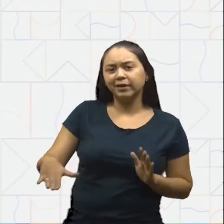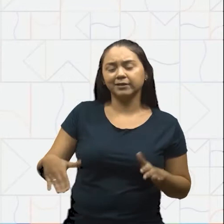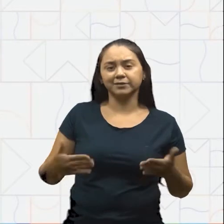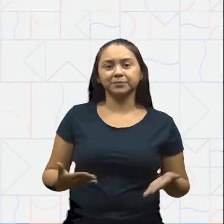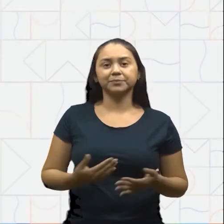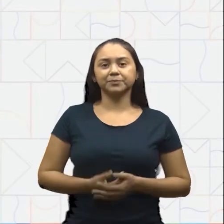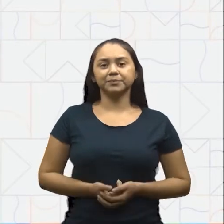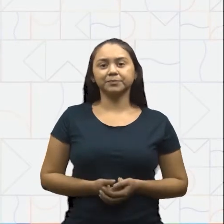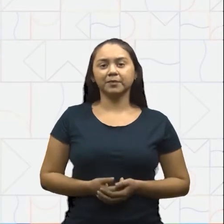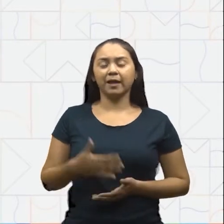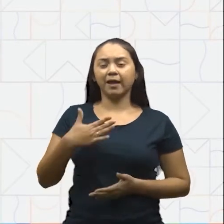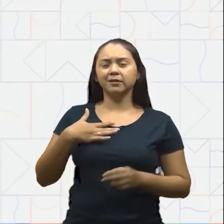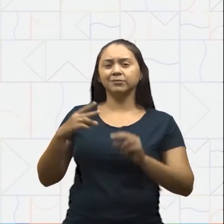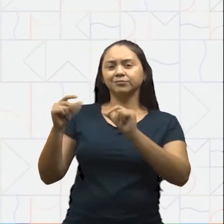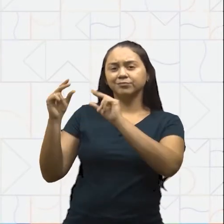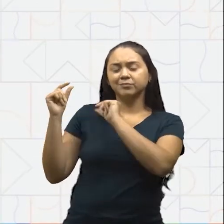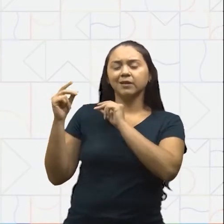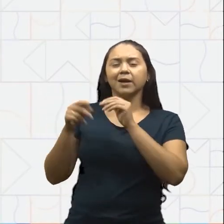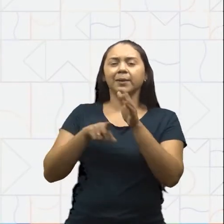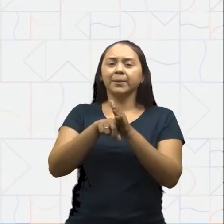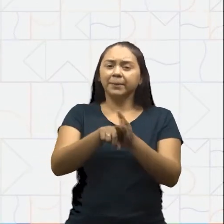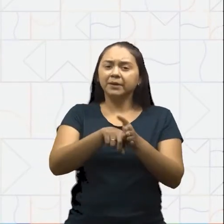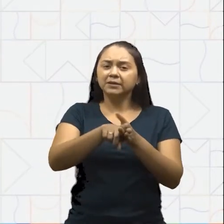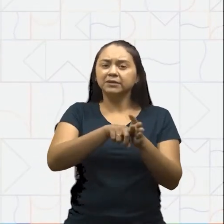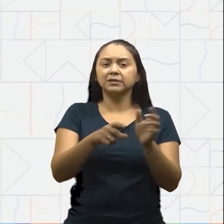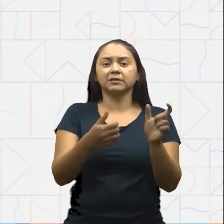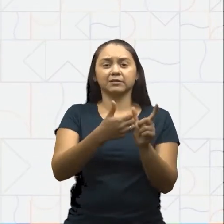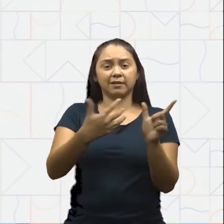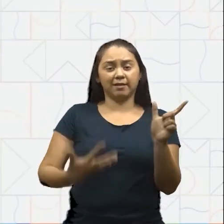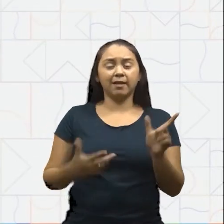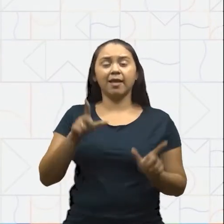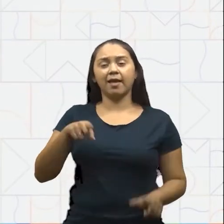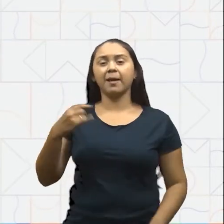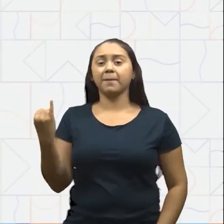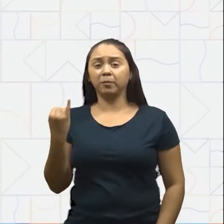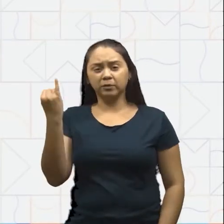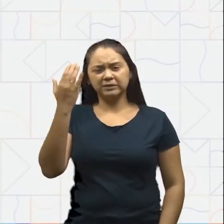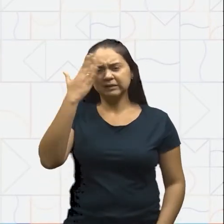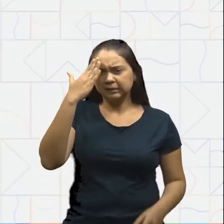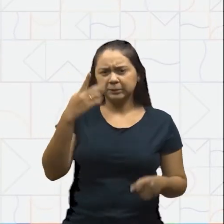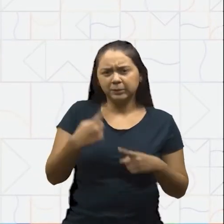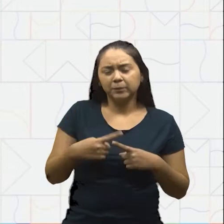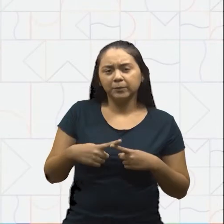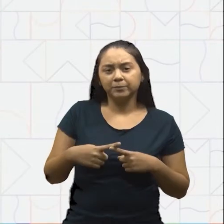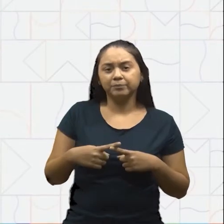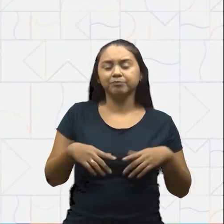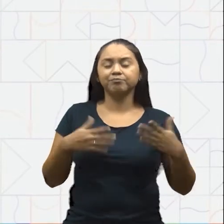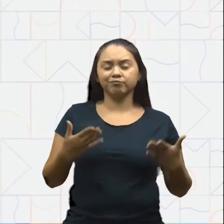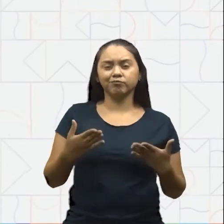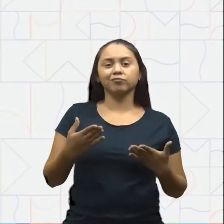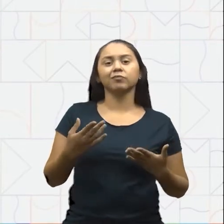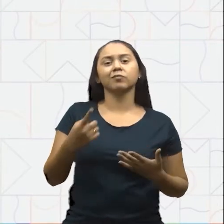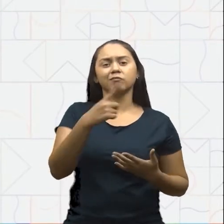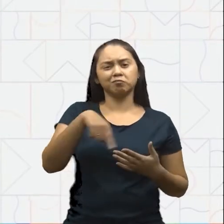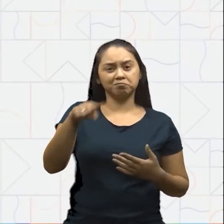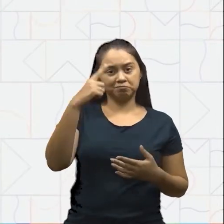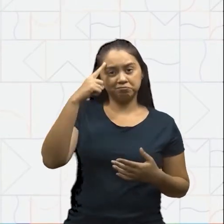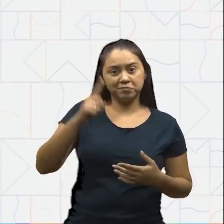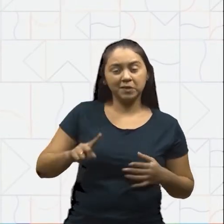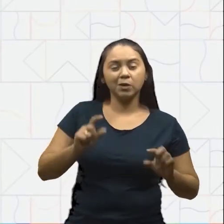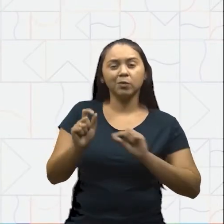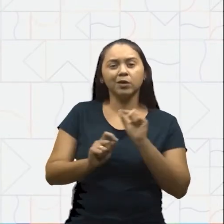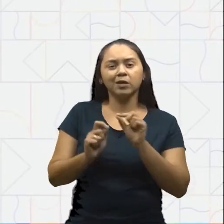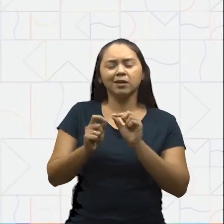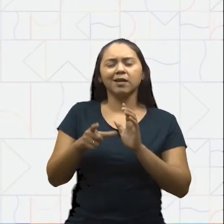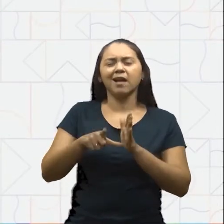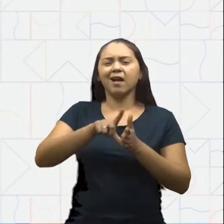minha época, a pesquisa em enciclopédias era essencial. Sabe por quê? Acredite se quiser.